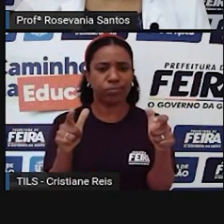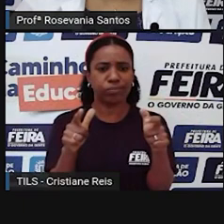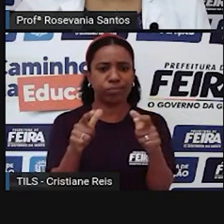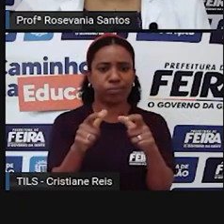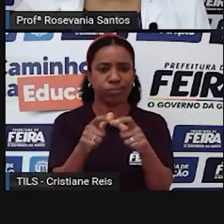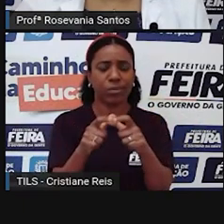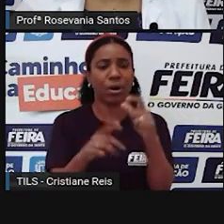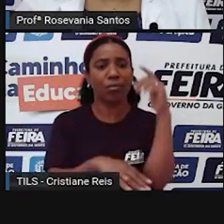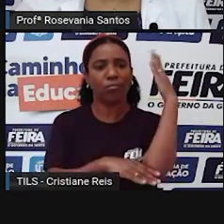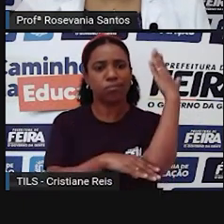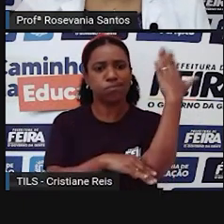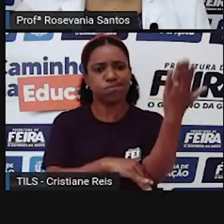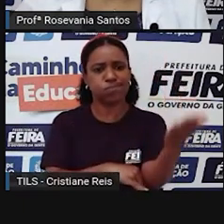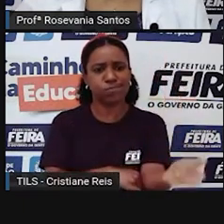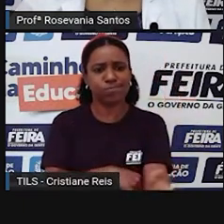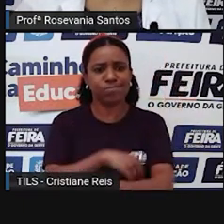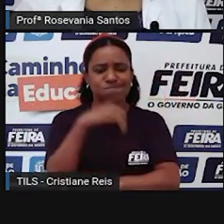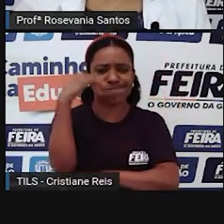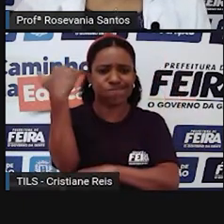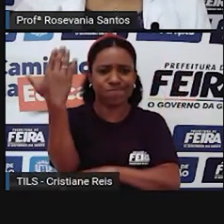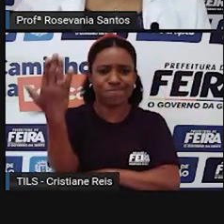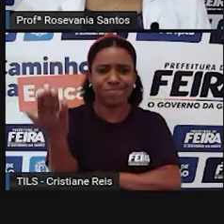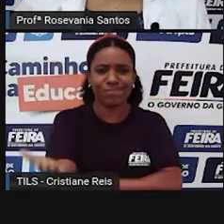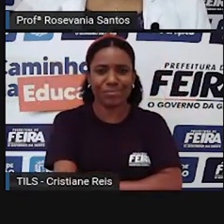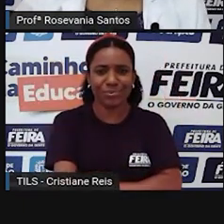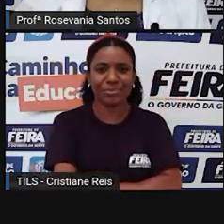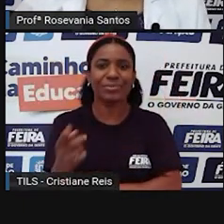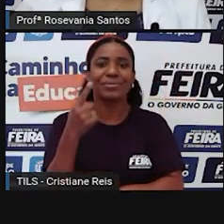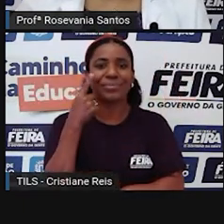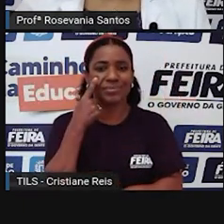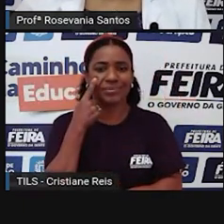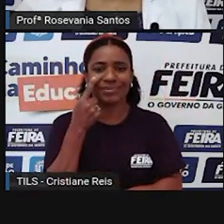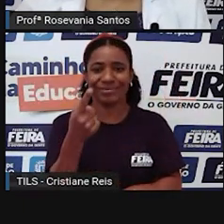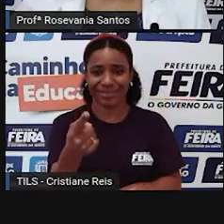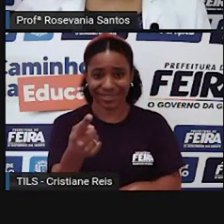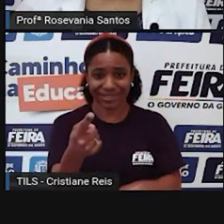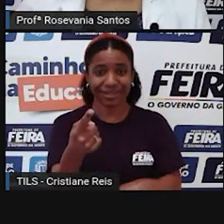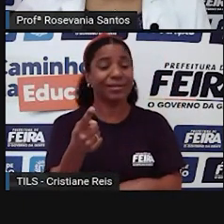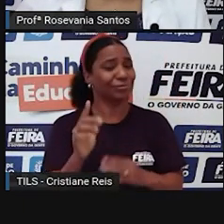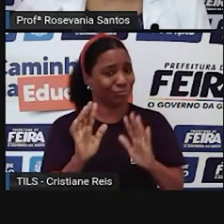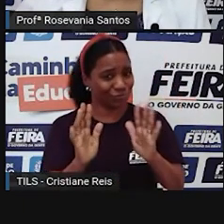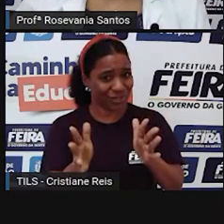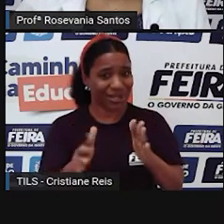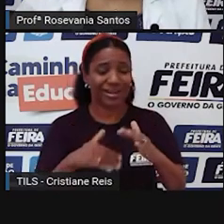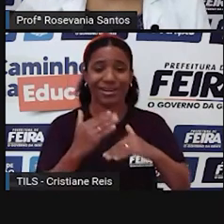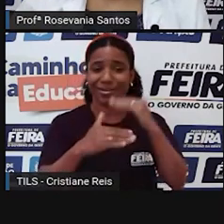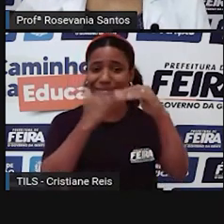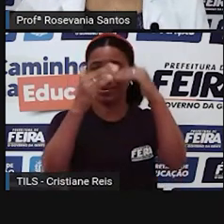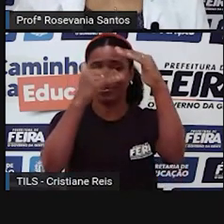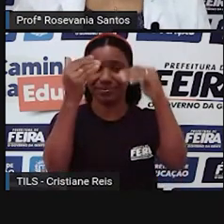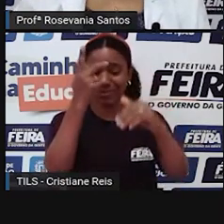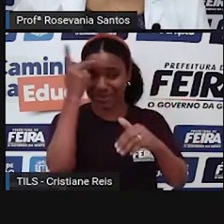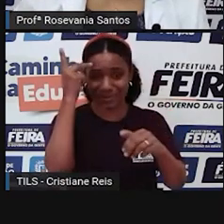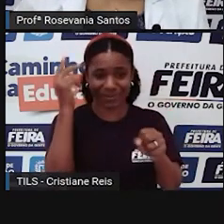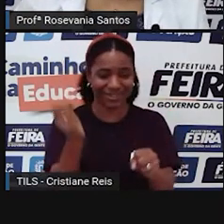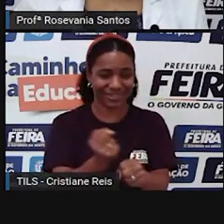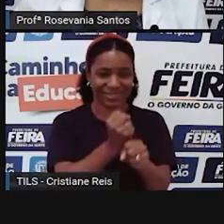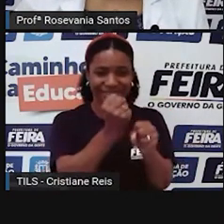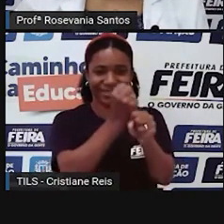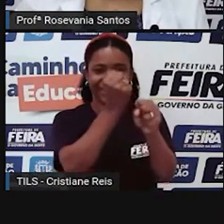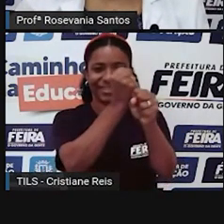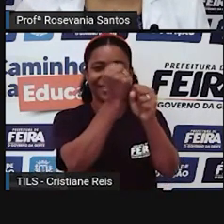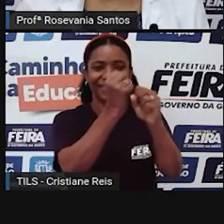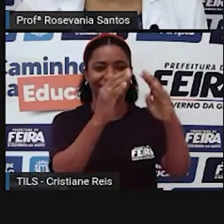que aqui já começou a ter um processo de urbanização, né? As pessoas já começaram a vir para